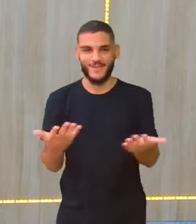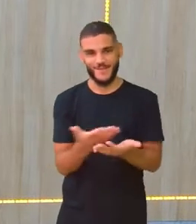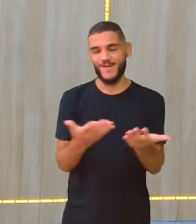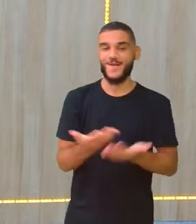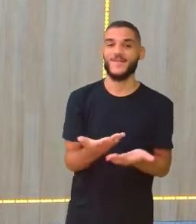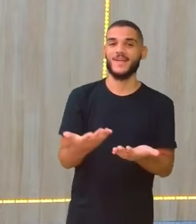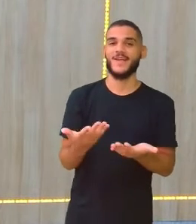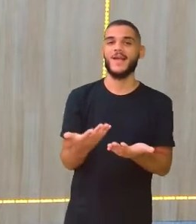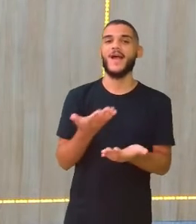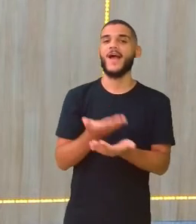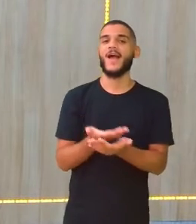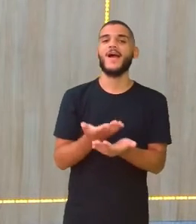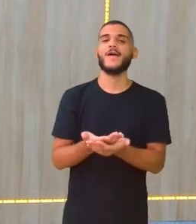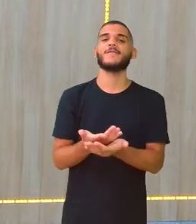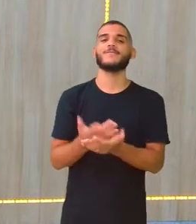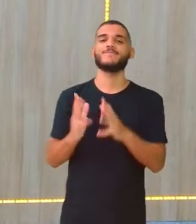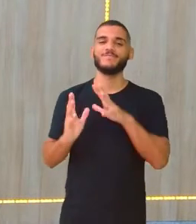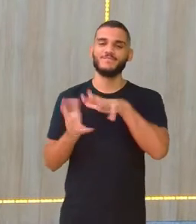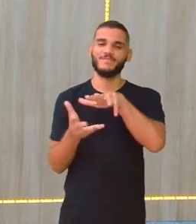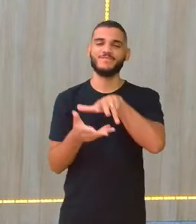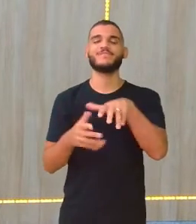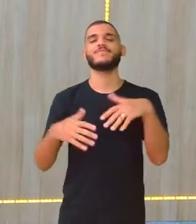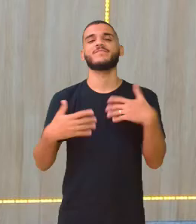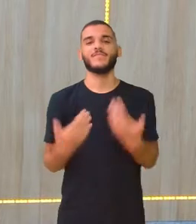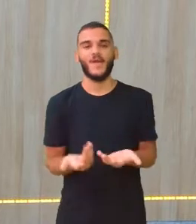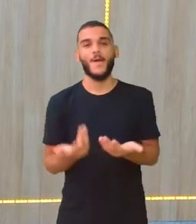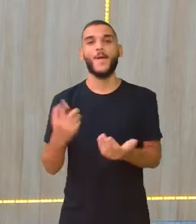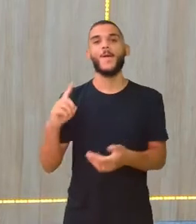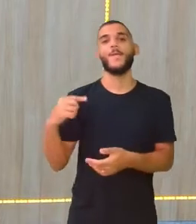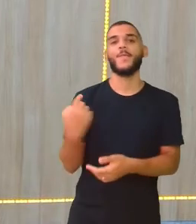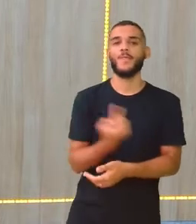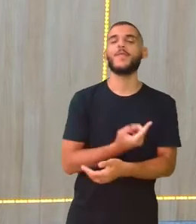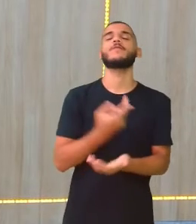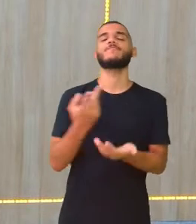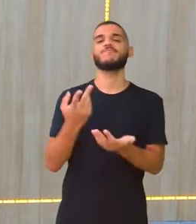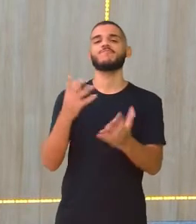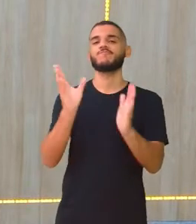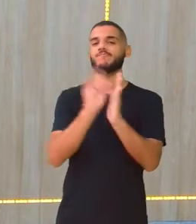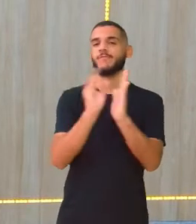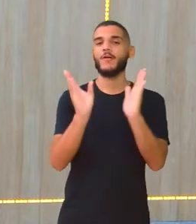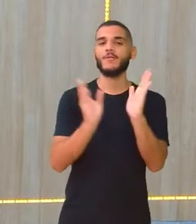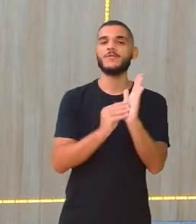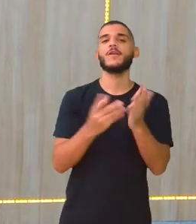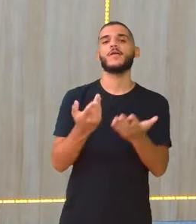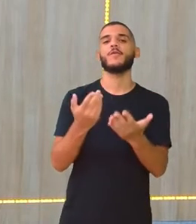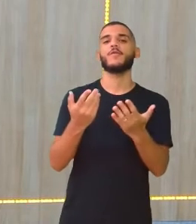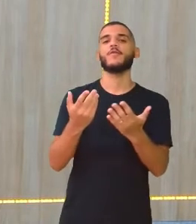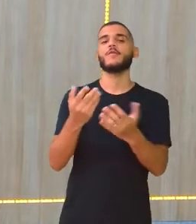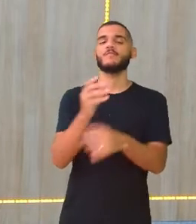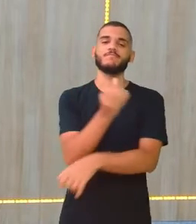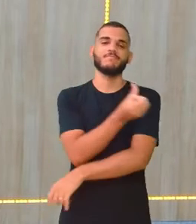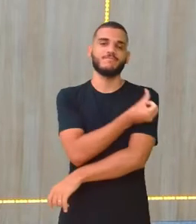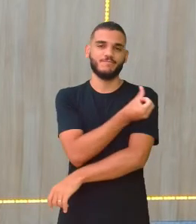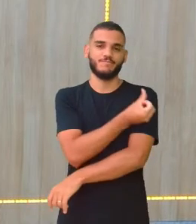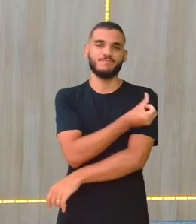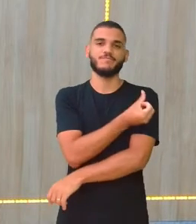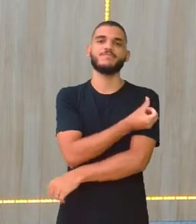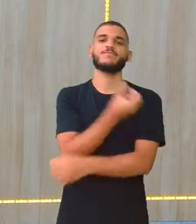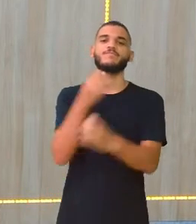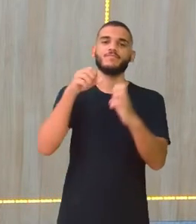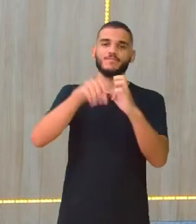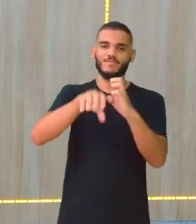uma aula de geografia do nosso segmento geográfico para o sexto ano no